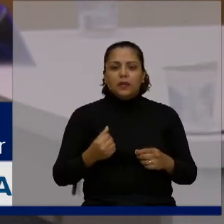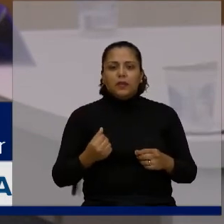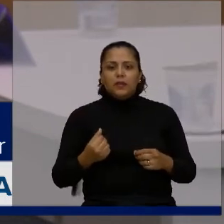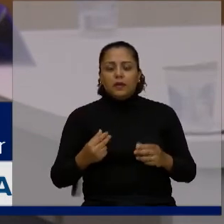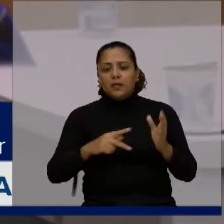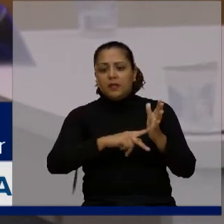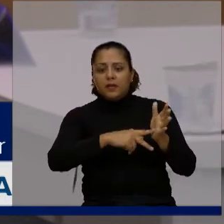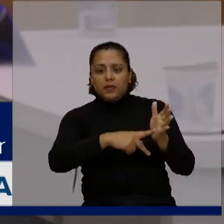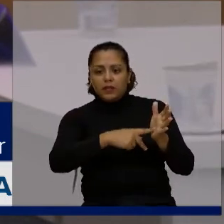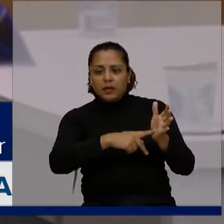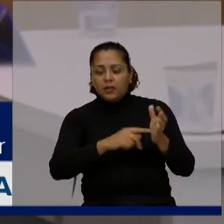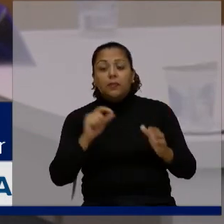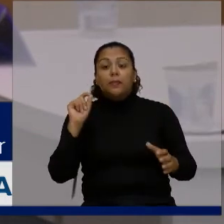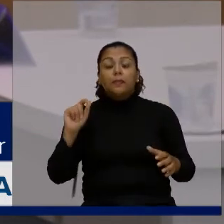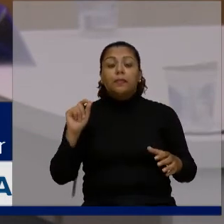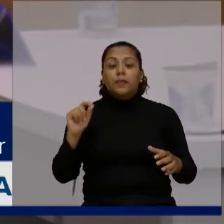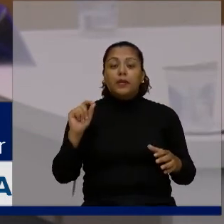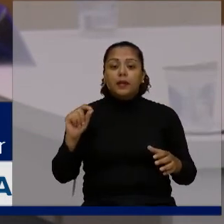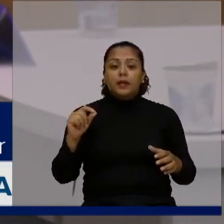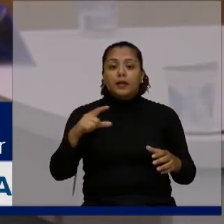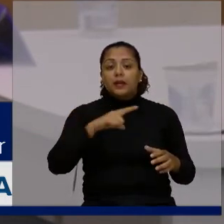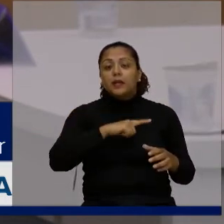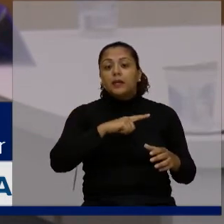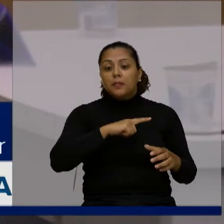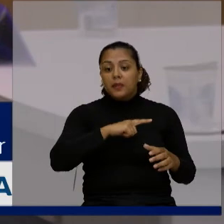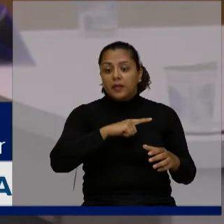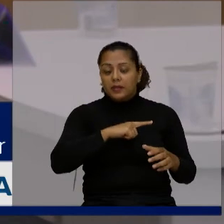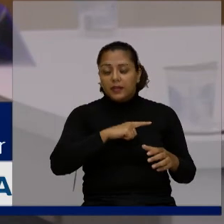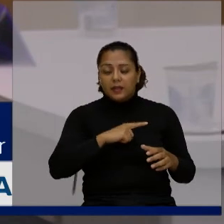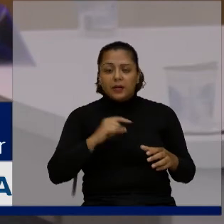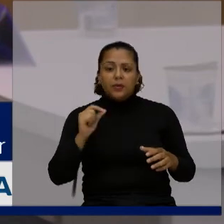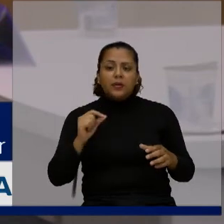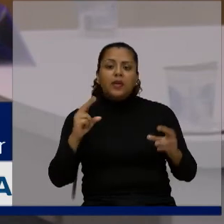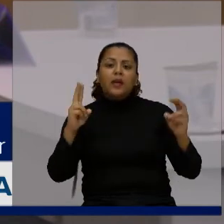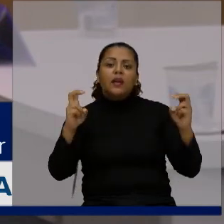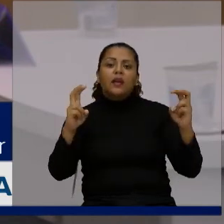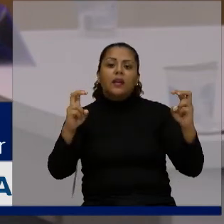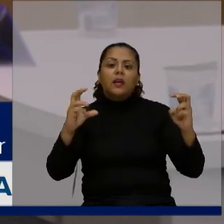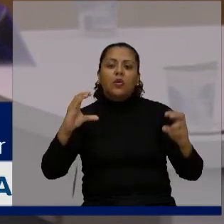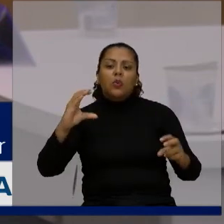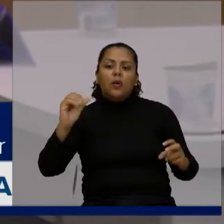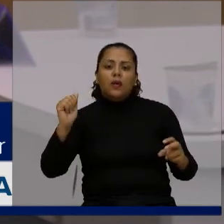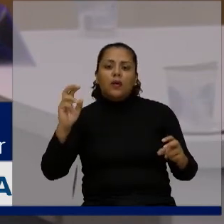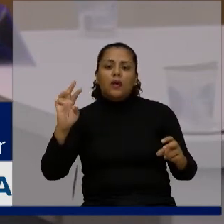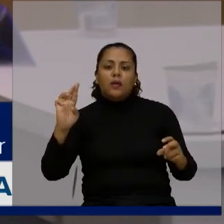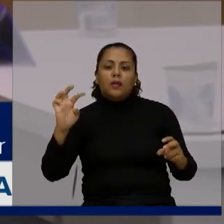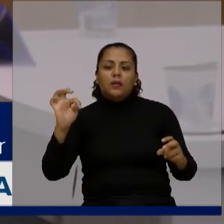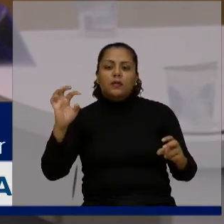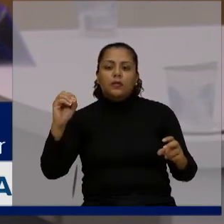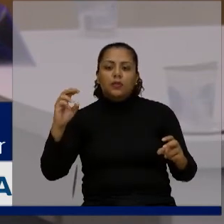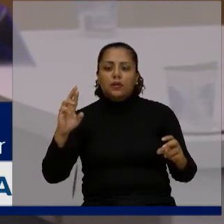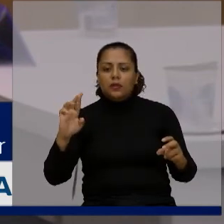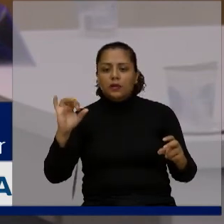sindical, para manter um cartório ali beneficiado. E mais do que isso,